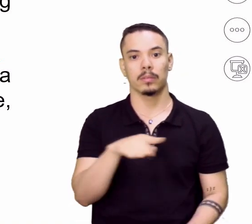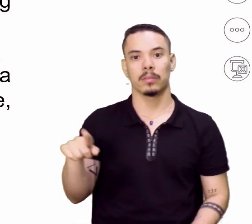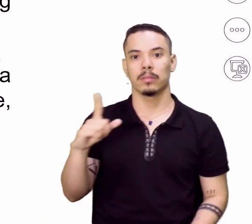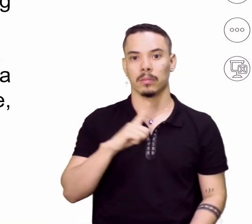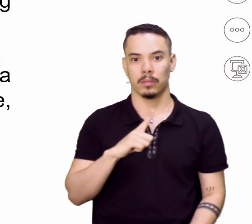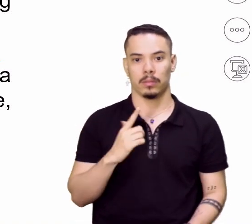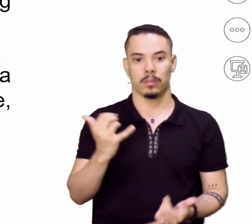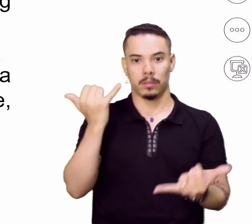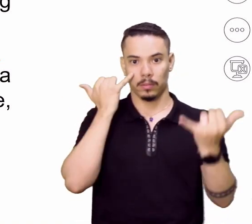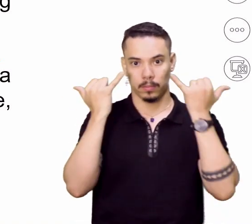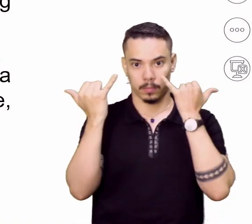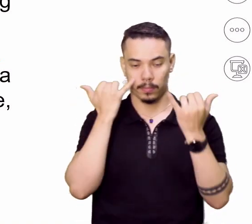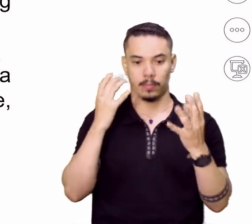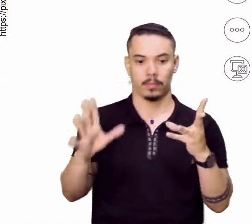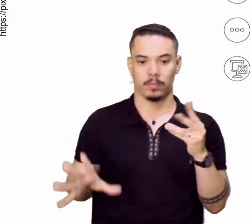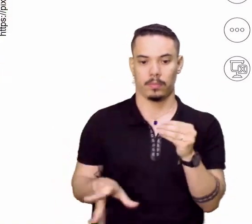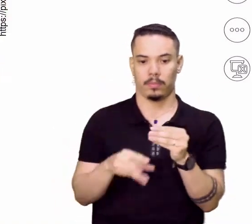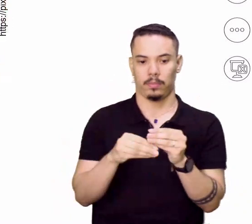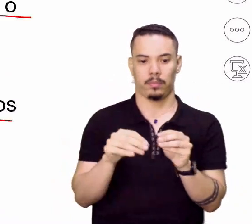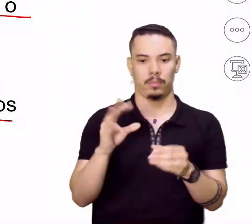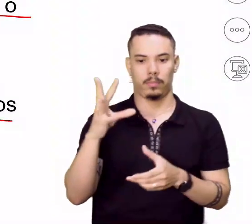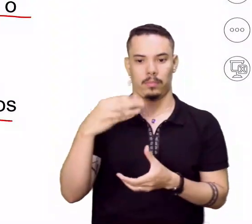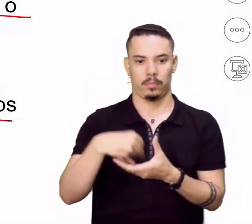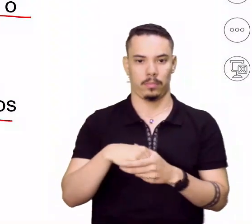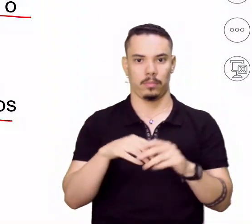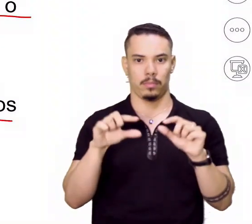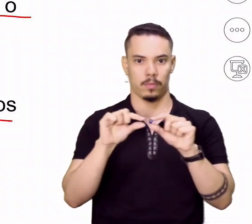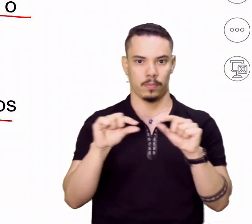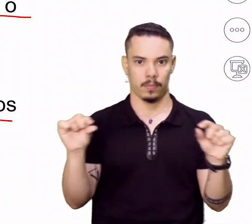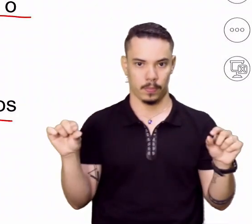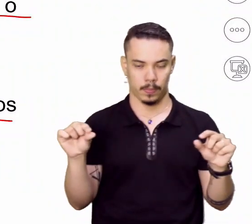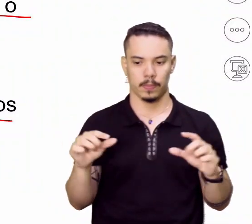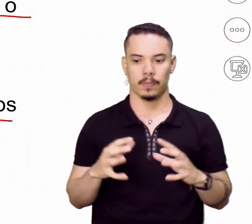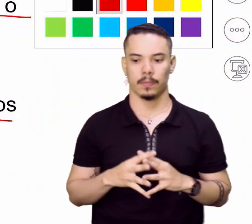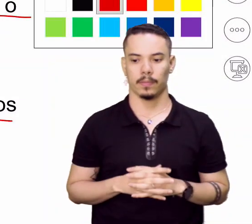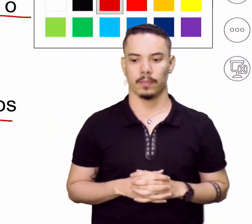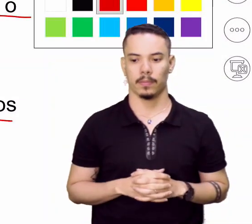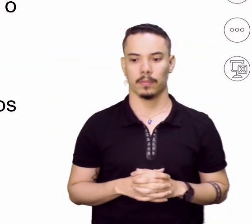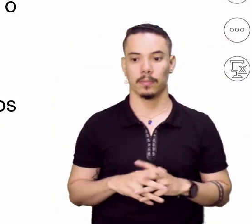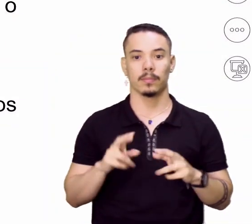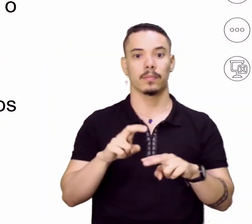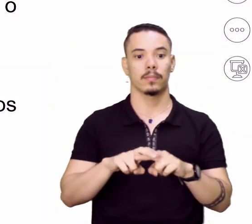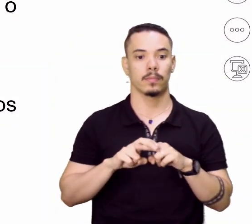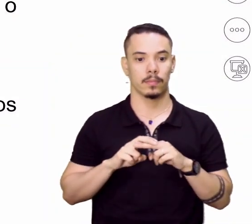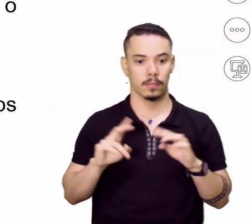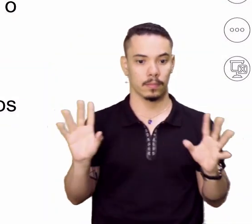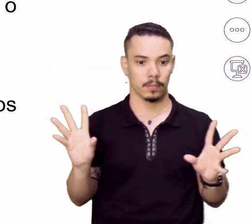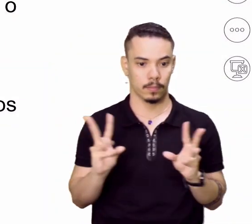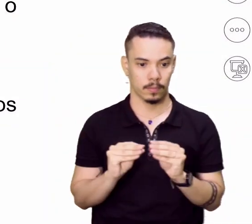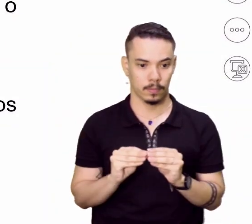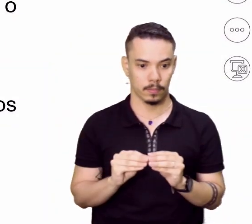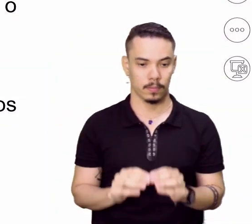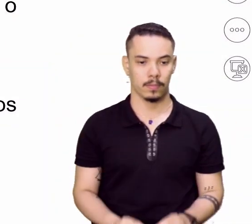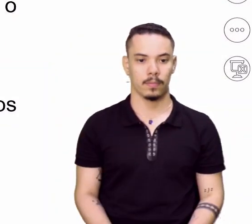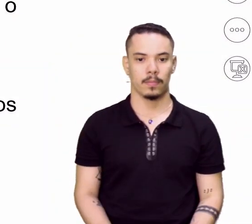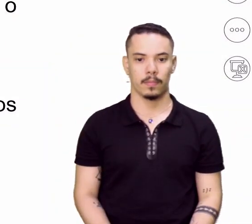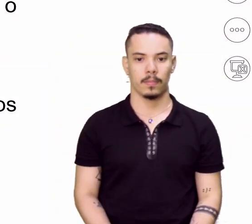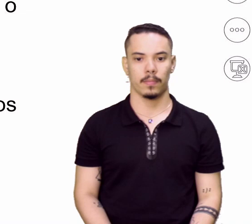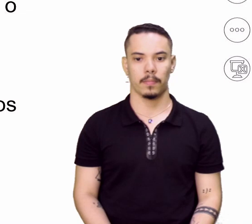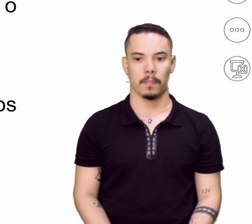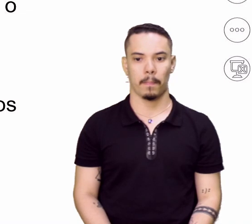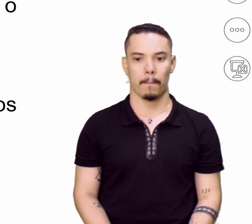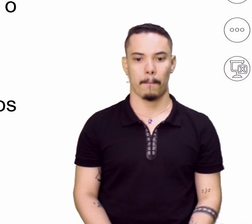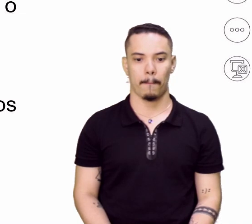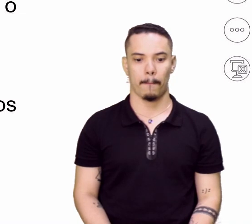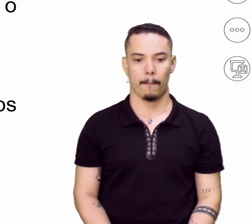uma informação extra que você coloca na frase. Então, resumindo, nas non-defined clauses, relative